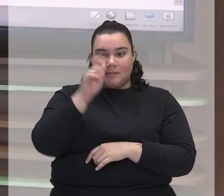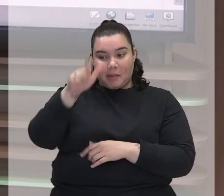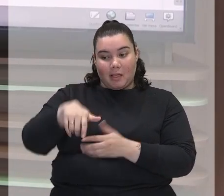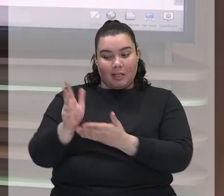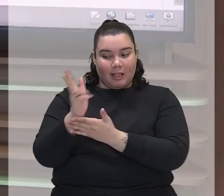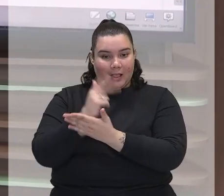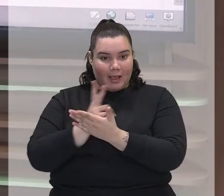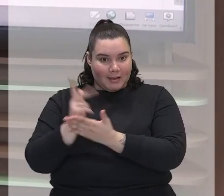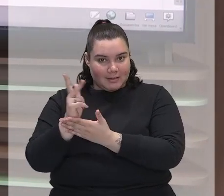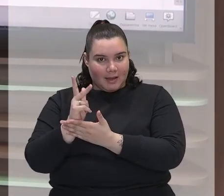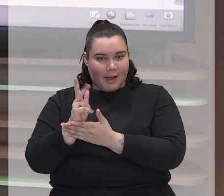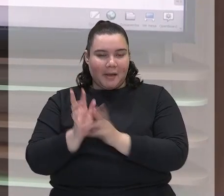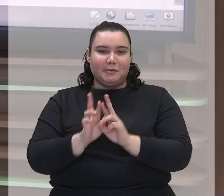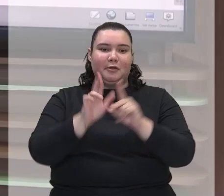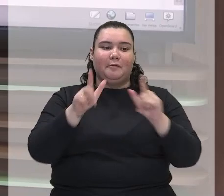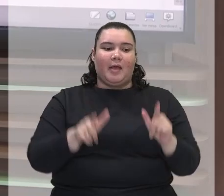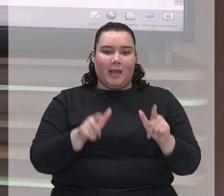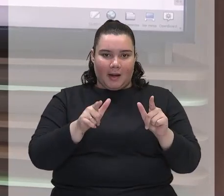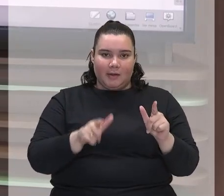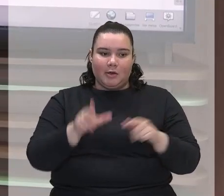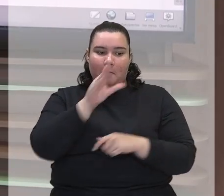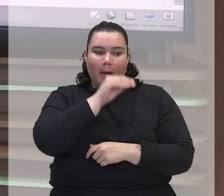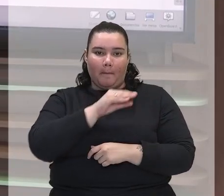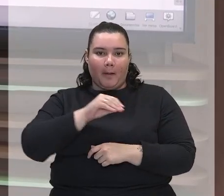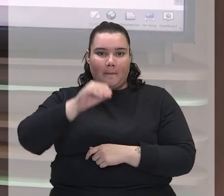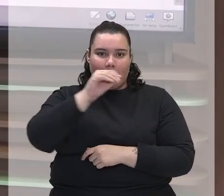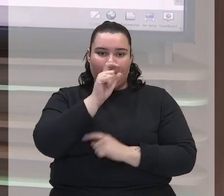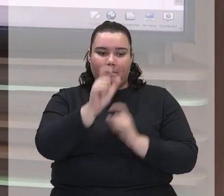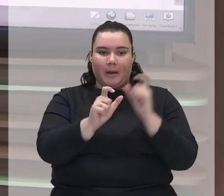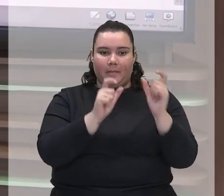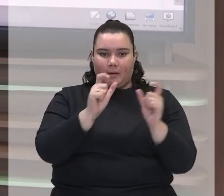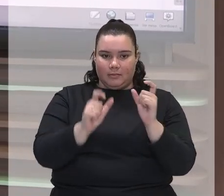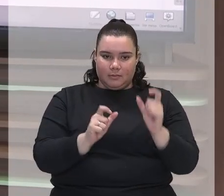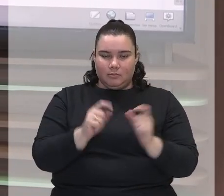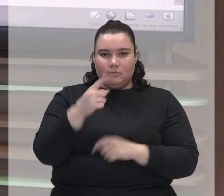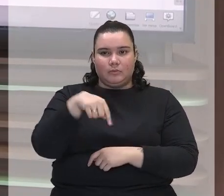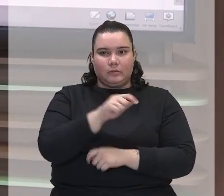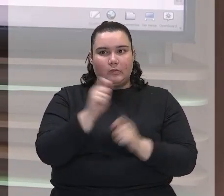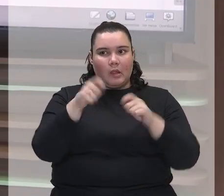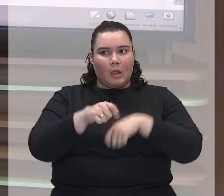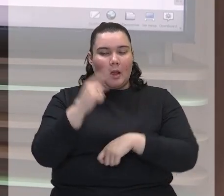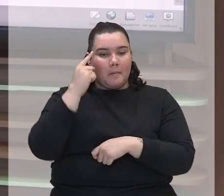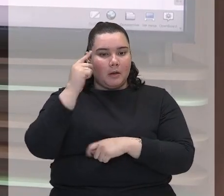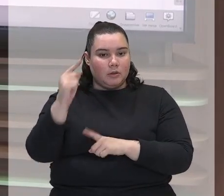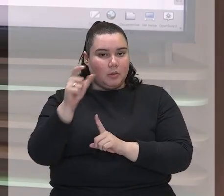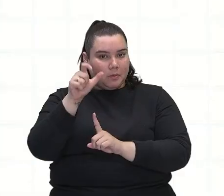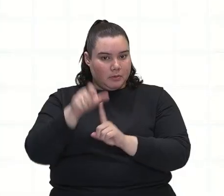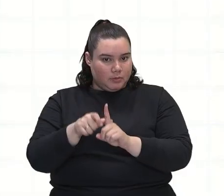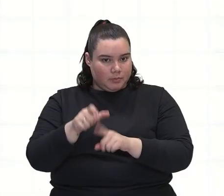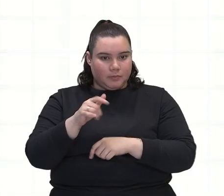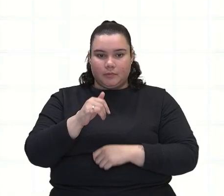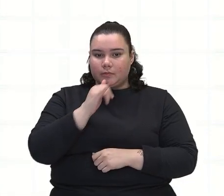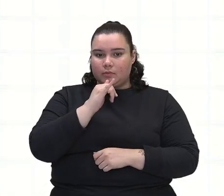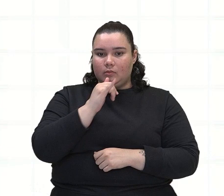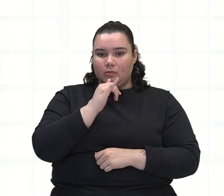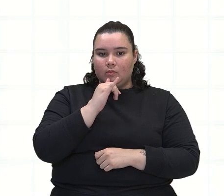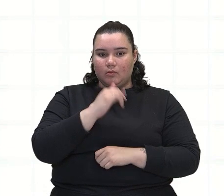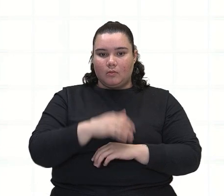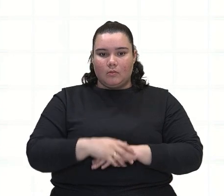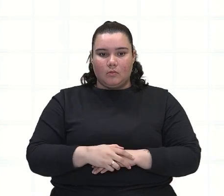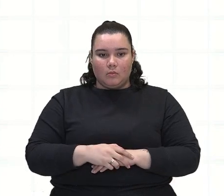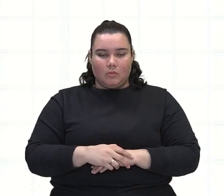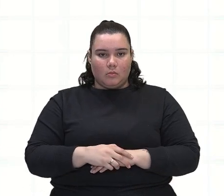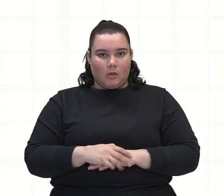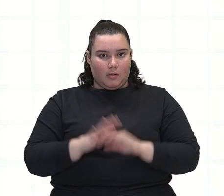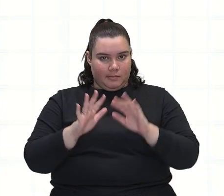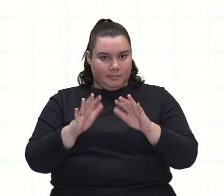basicamente vê, né, o personagem ali quando tem a descrição. Vamos ver o exemplo. Vamos ver